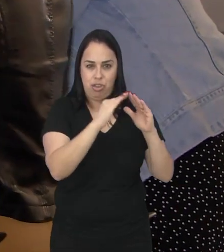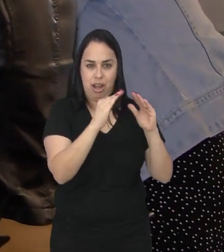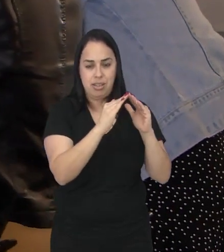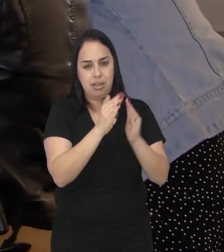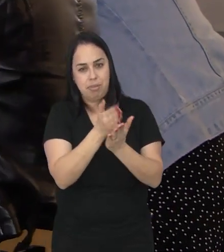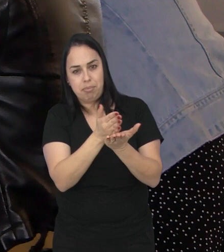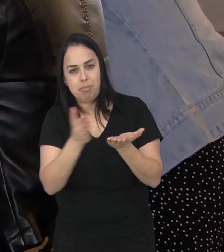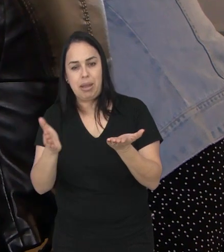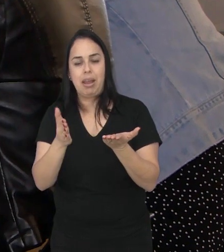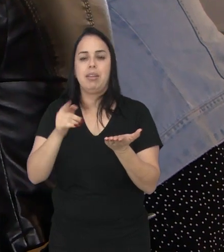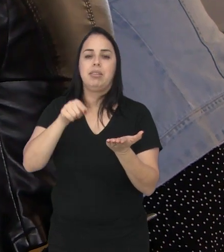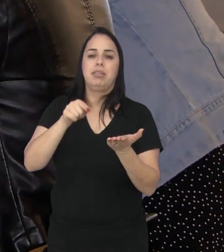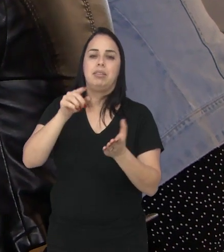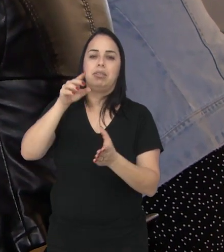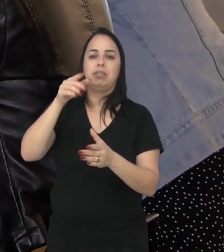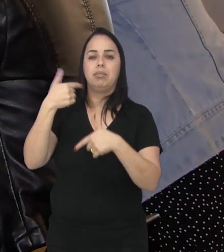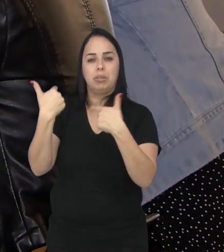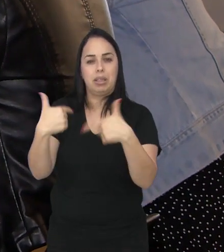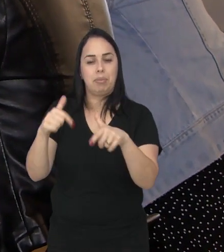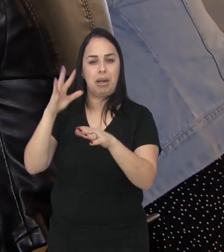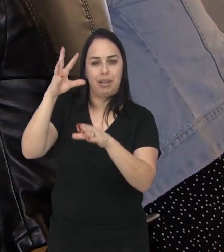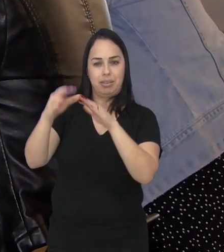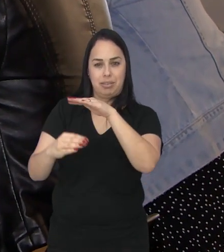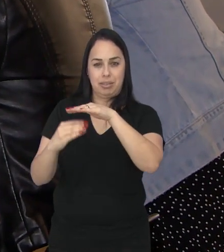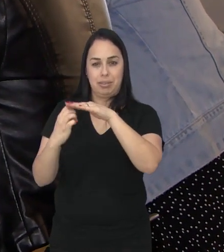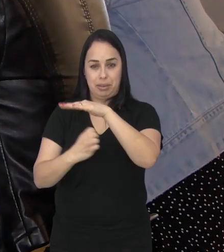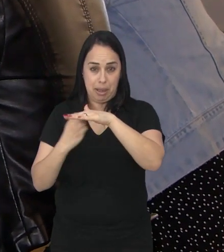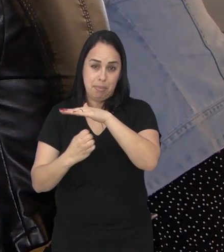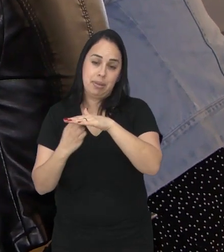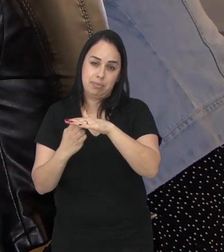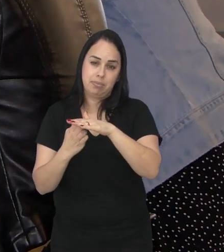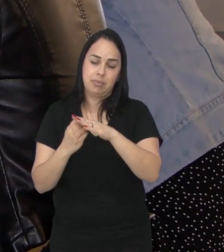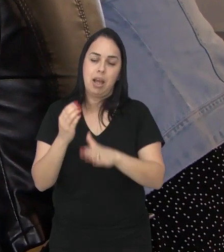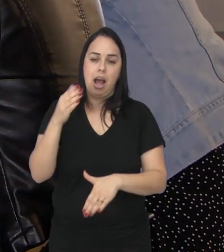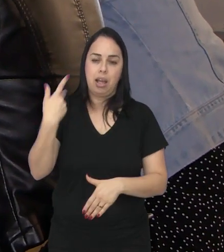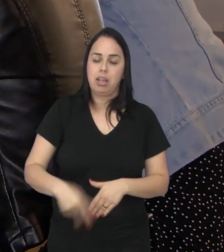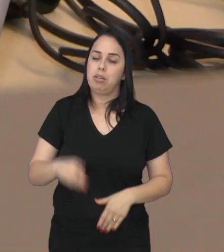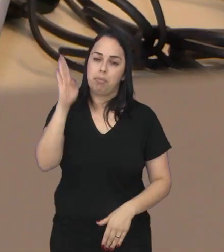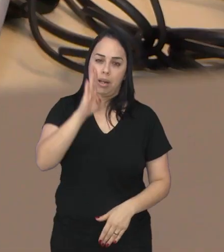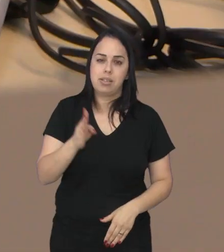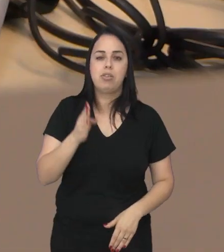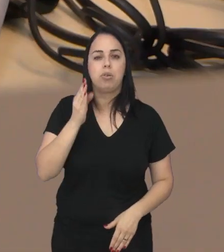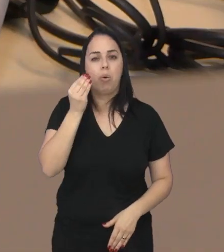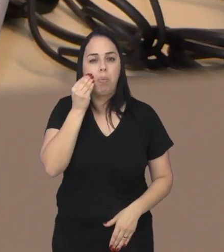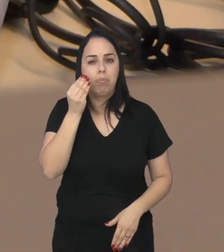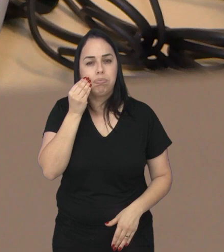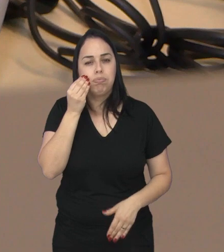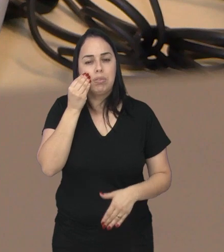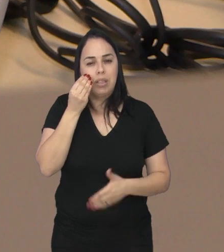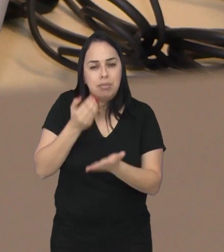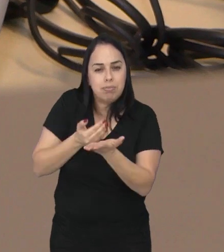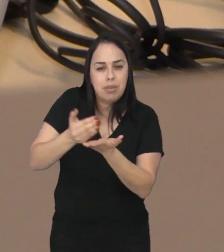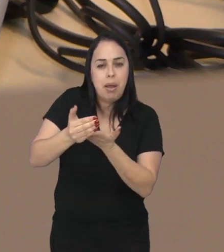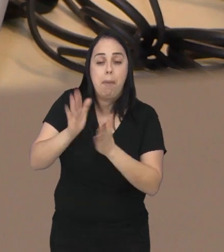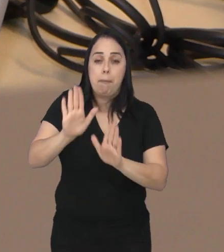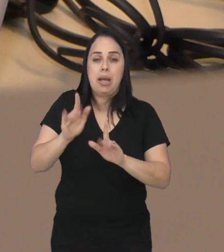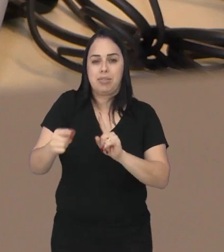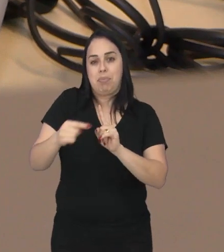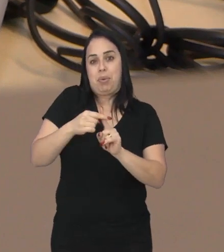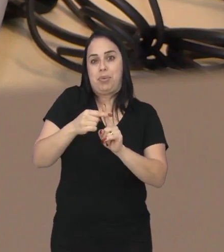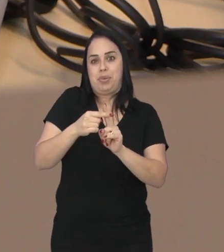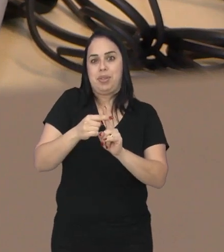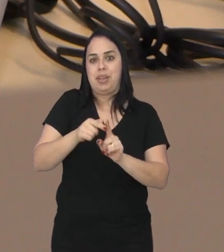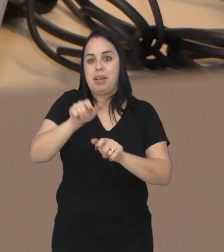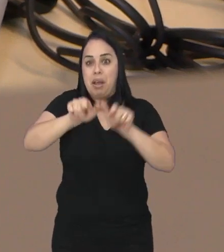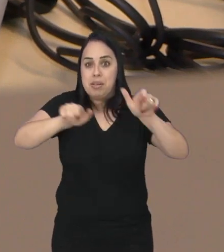trabalham presencialmente no Brasil os testes ainda estão no começo mas os resultados têm sido positivos